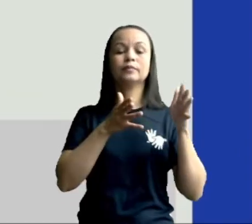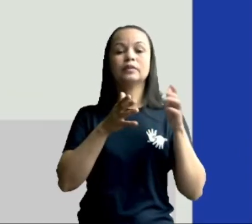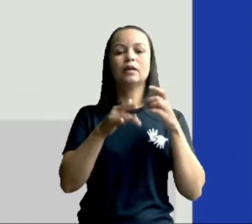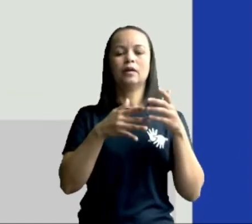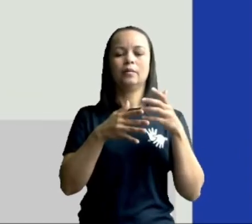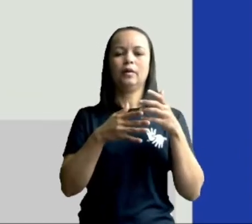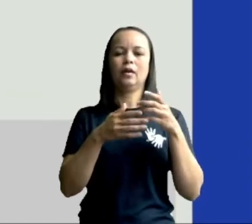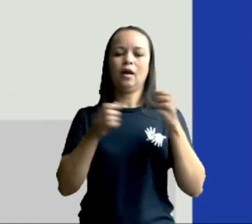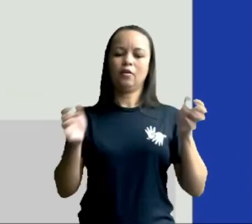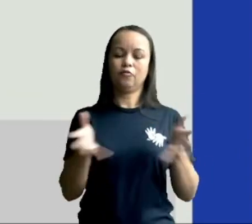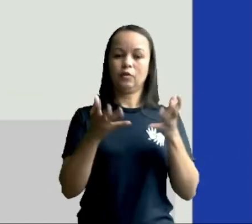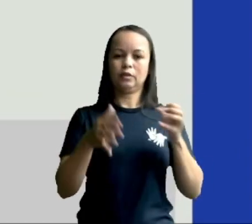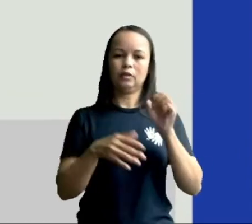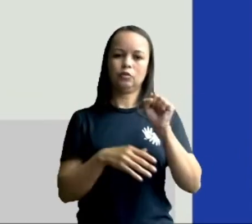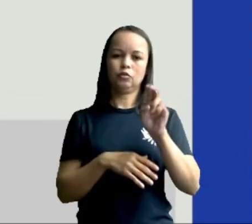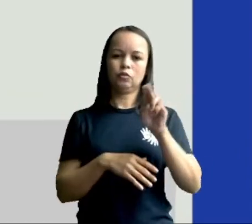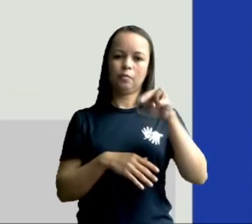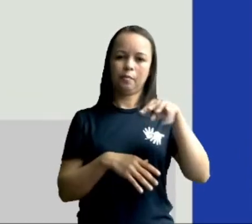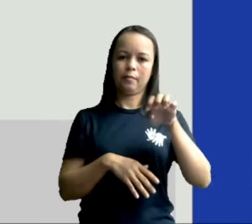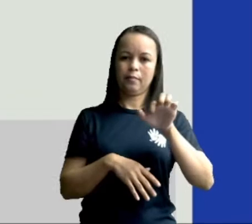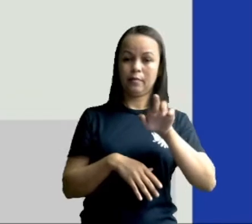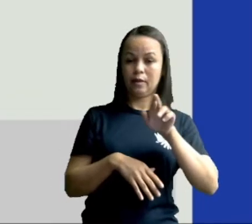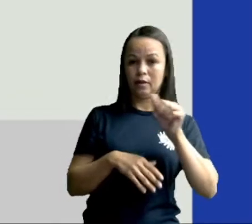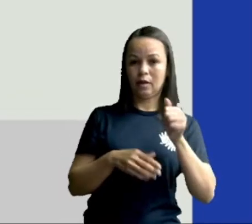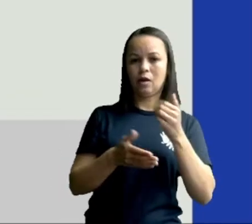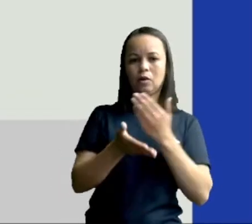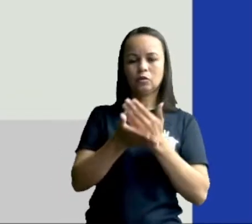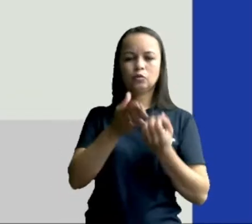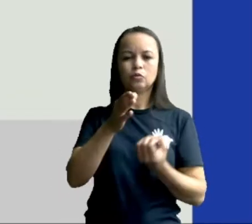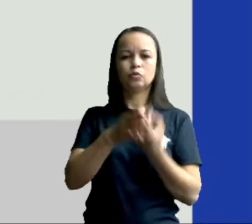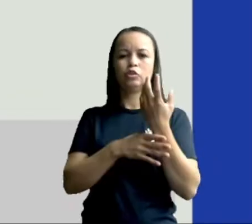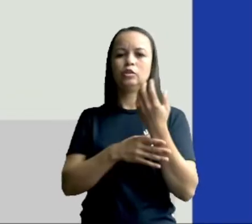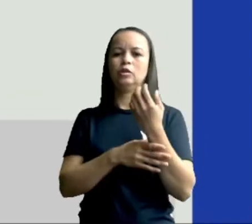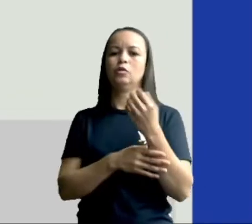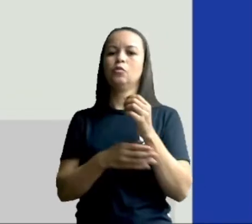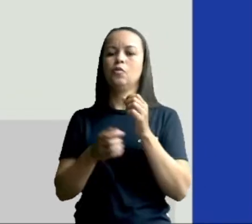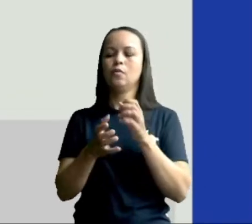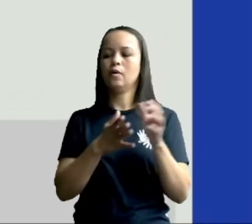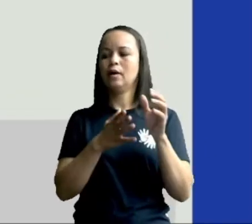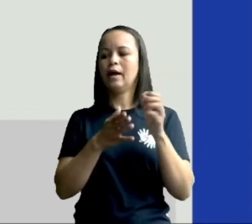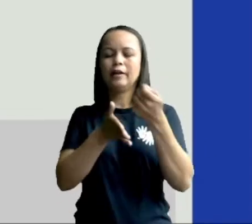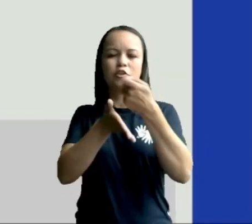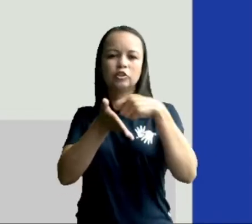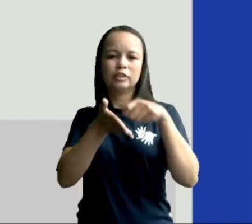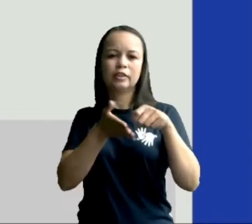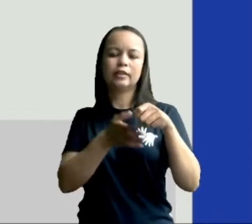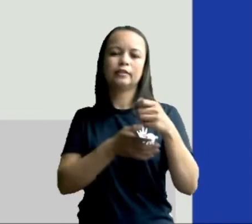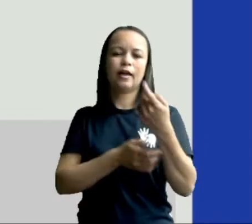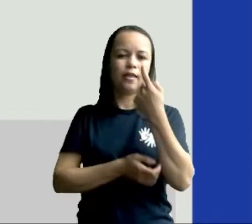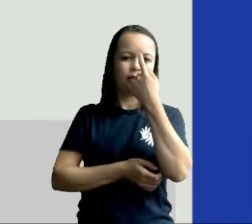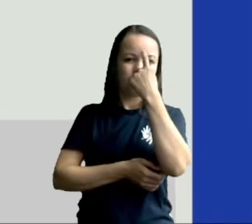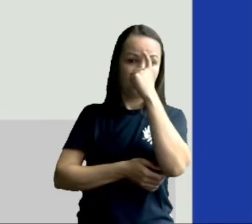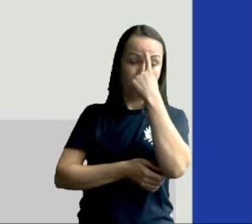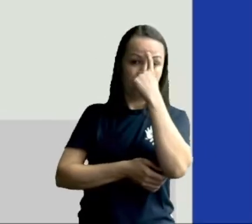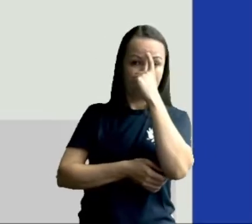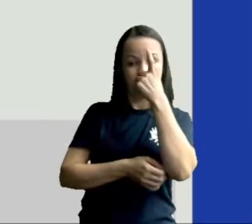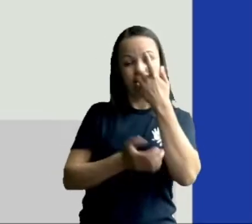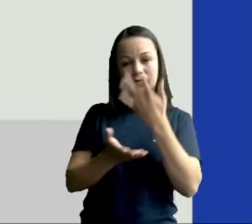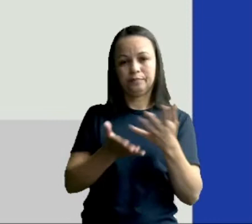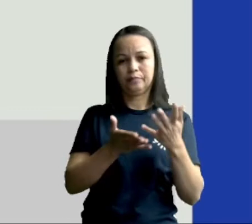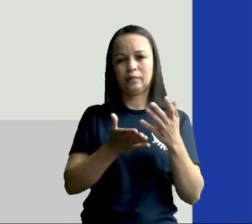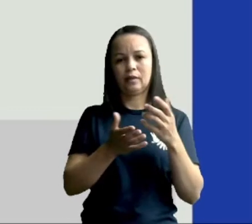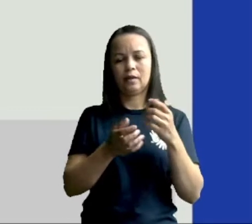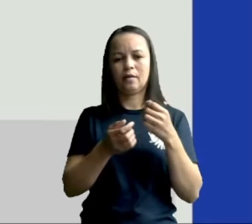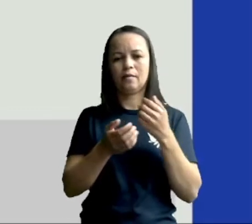da Suméria, surgiu os hieróglifos, que é lá dos egípcios, a escrita da Índia. Apesar de